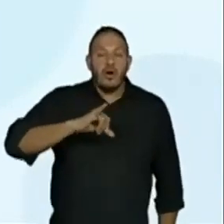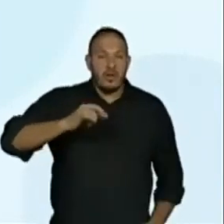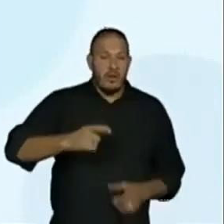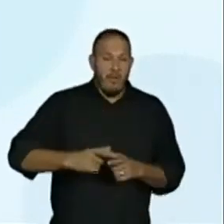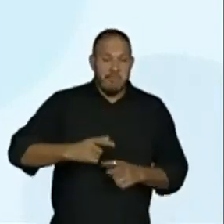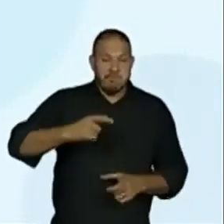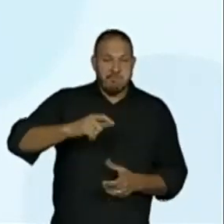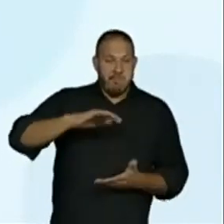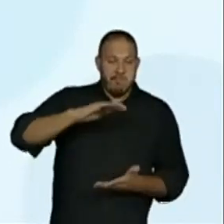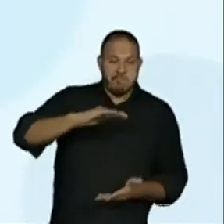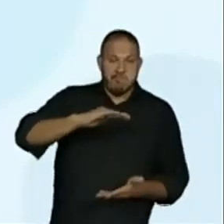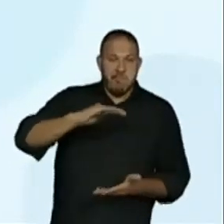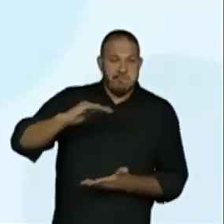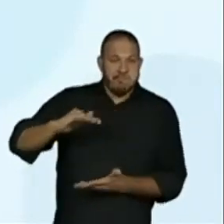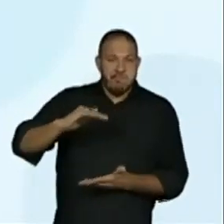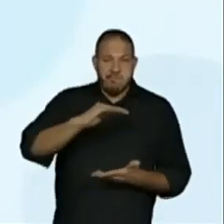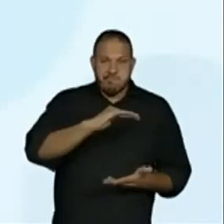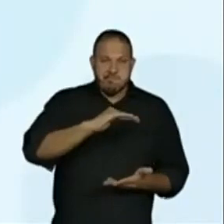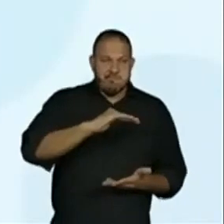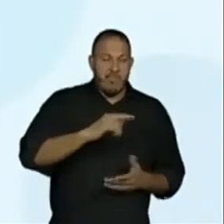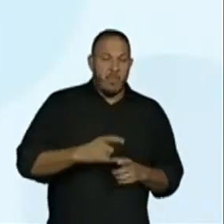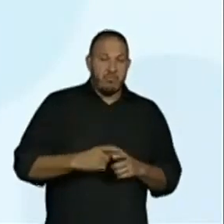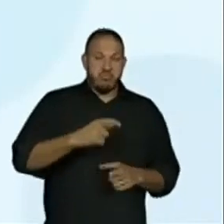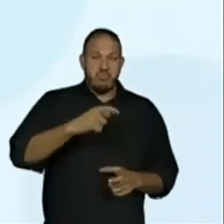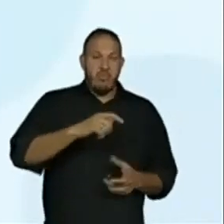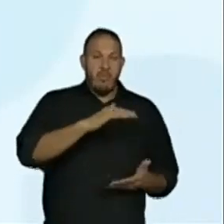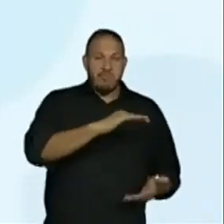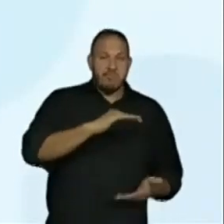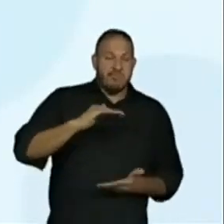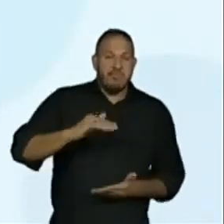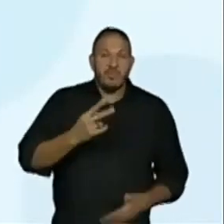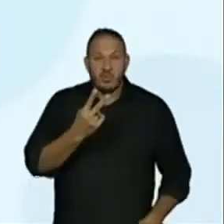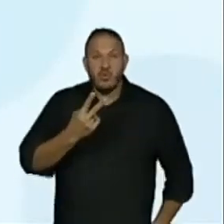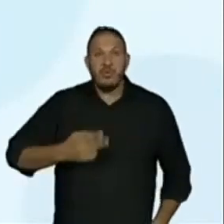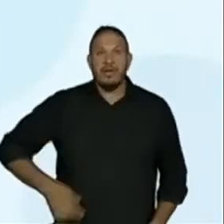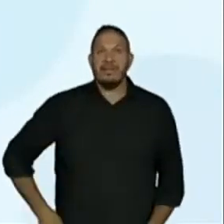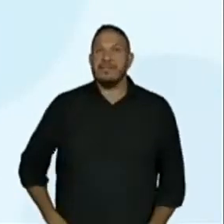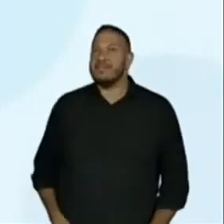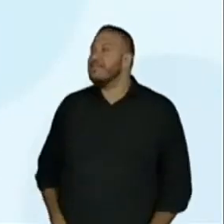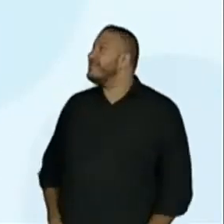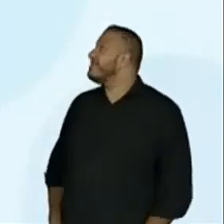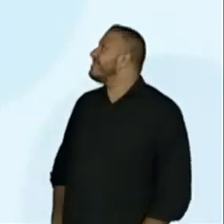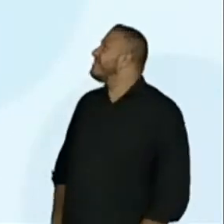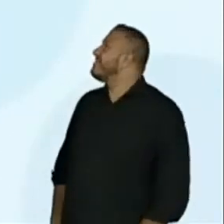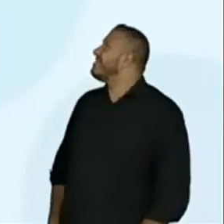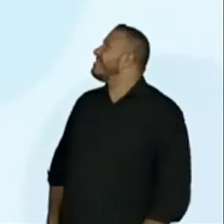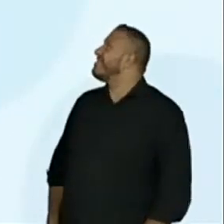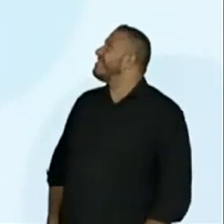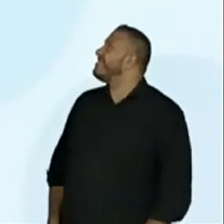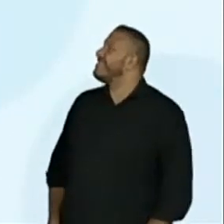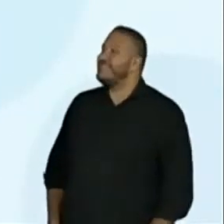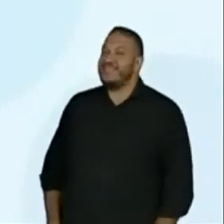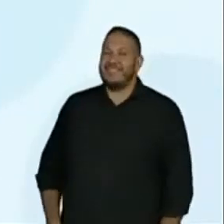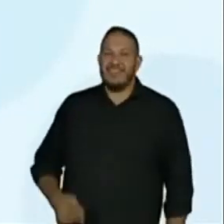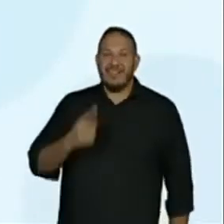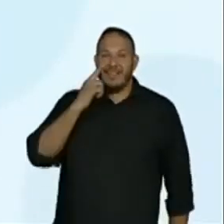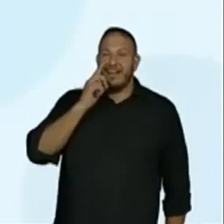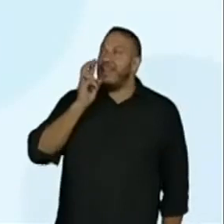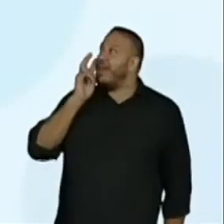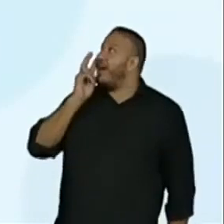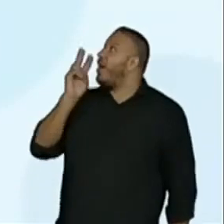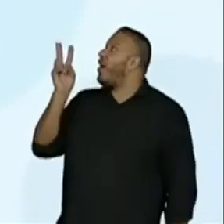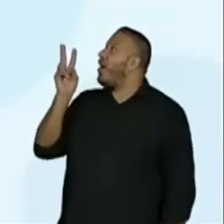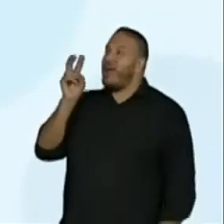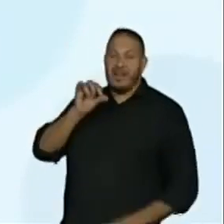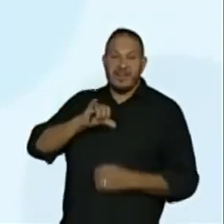Eram 2. 2 latas de óleo. Olha lá. Olha, que engraçado falar olha o óleo.